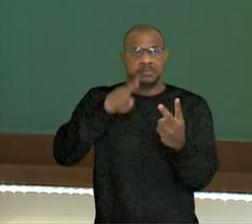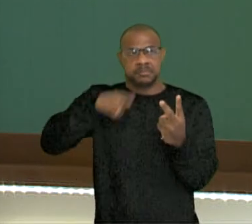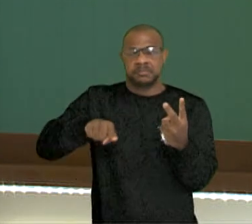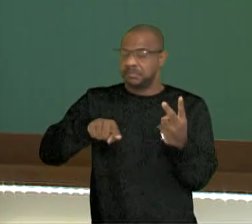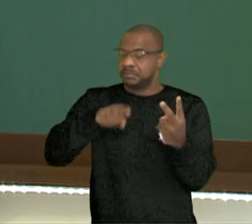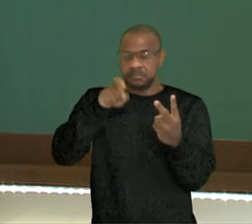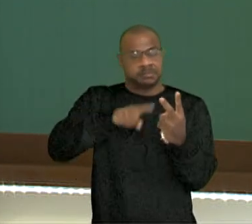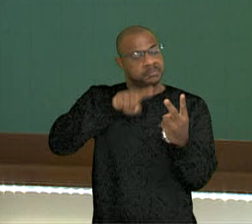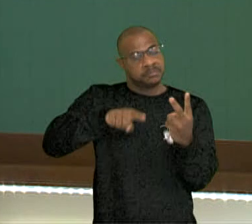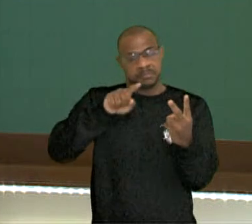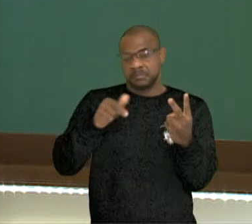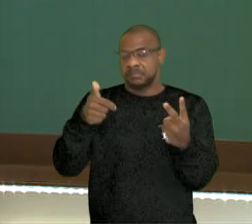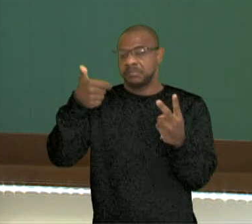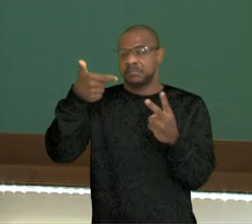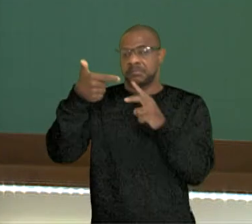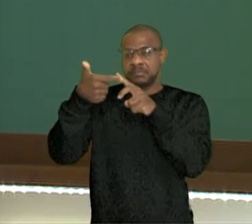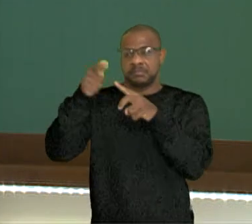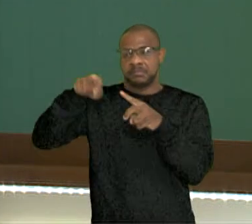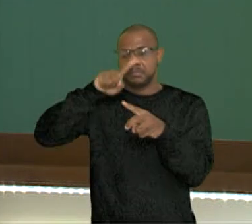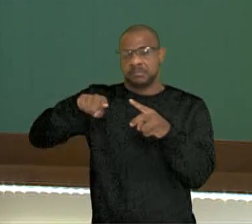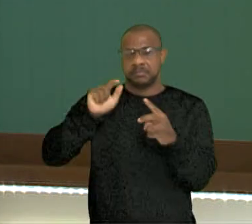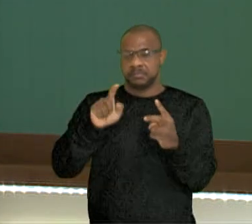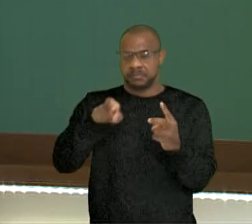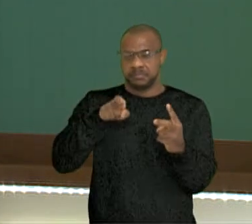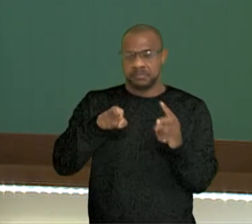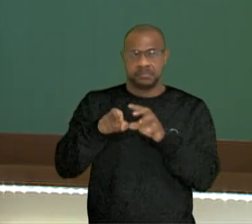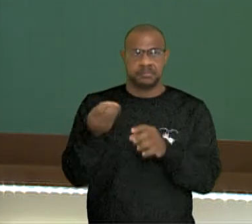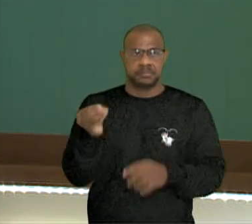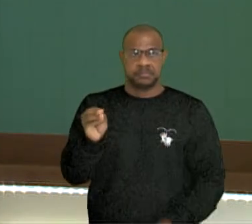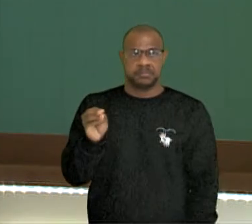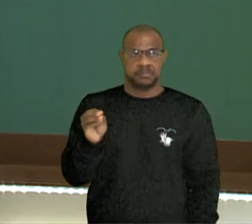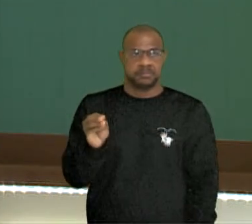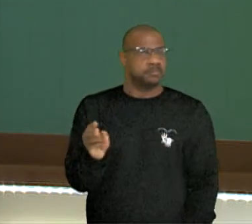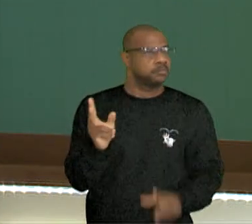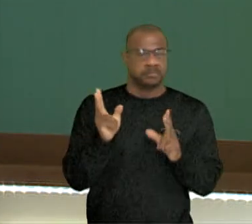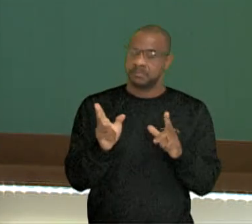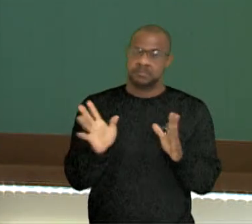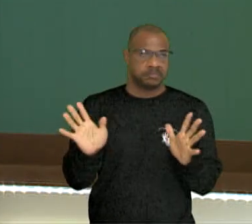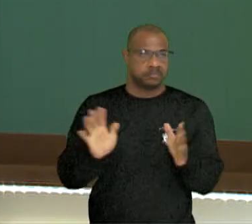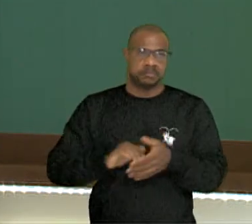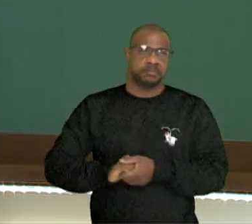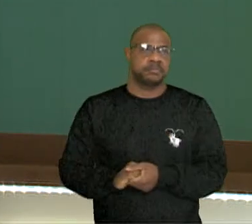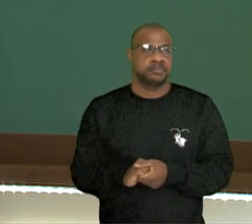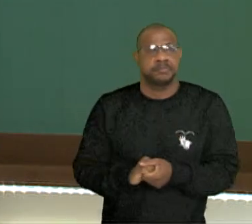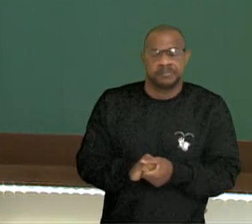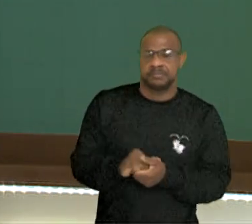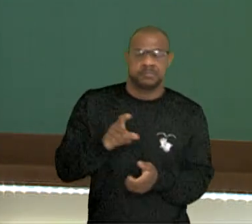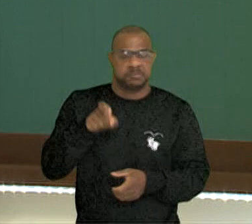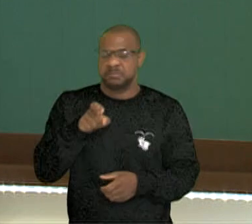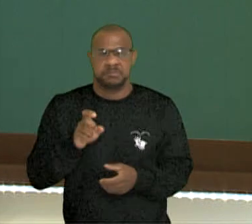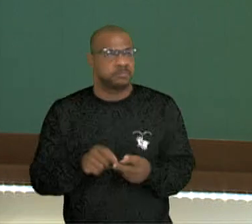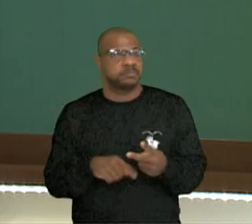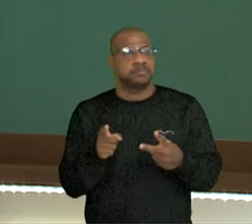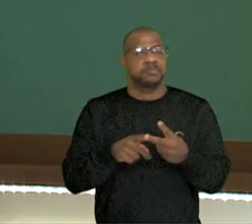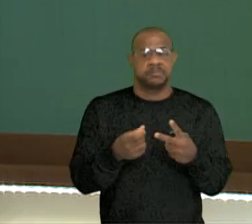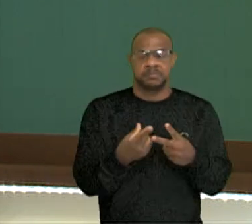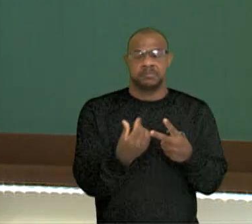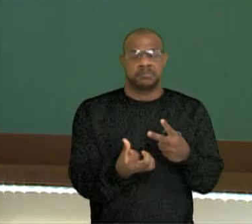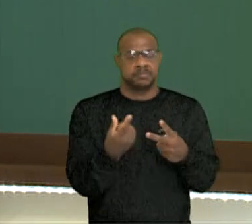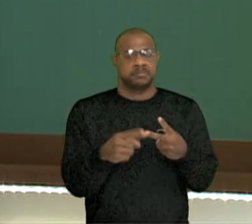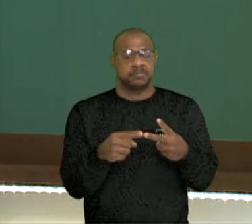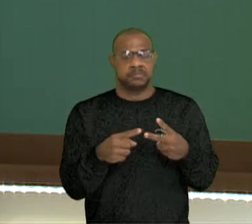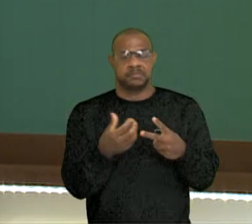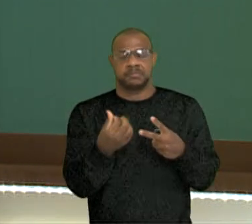operação faz o que a outra desfaz, certo? Então, acaba que fica na mesma, fica no próprio x. E o 16y